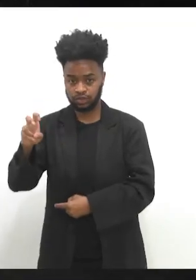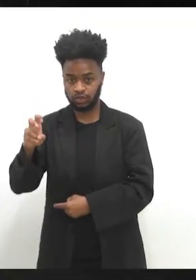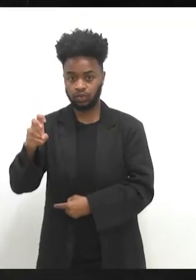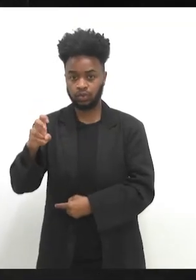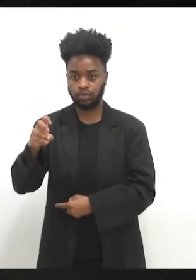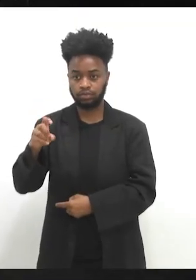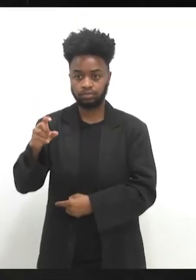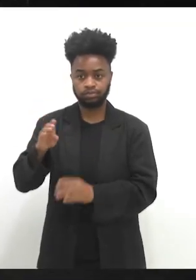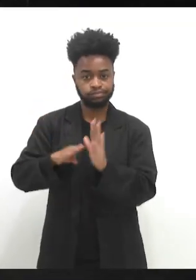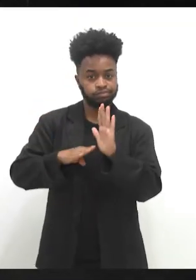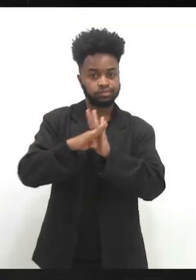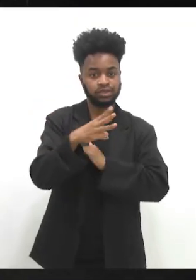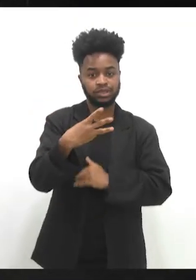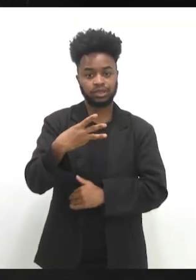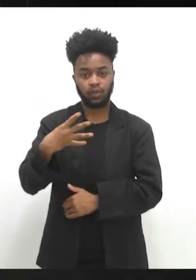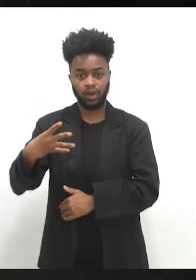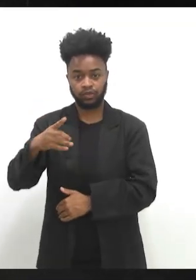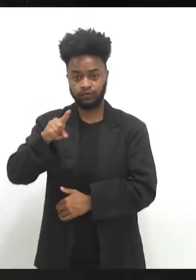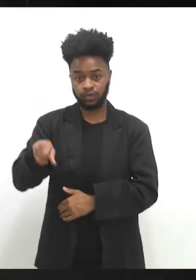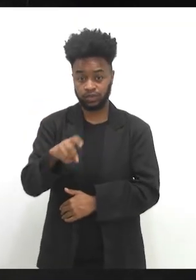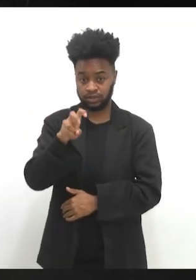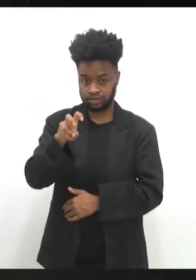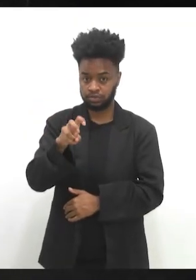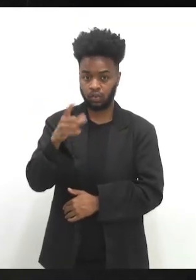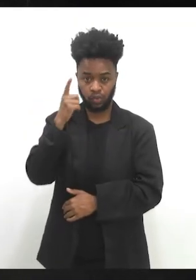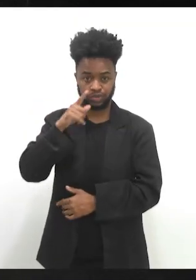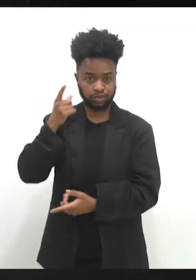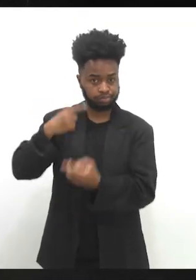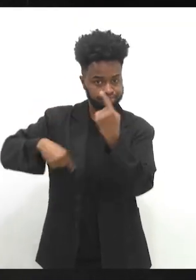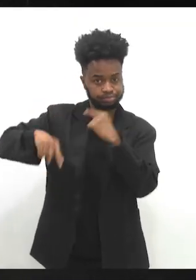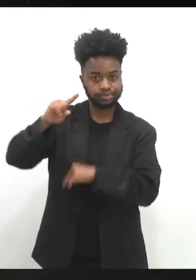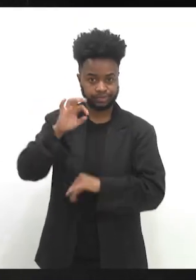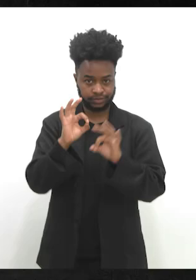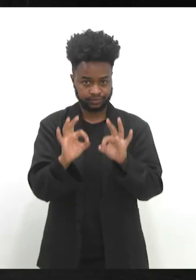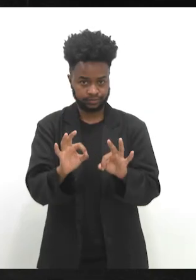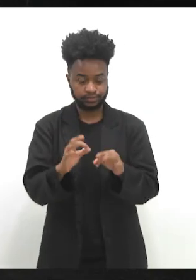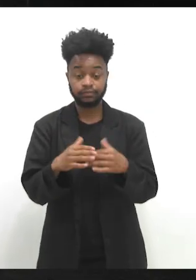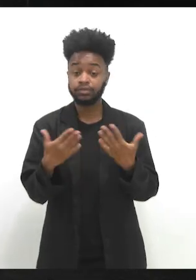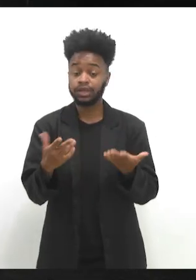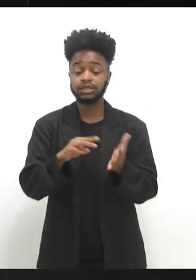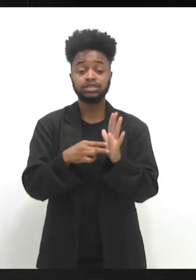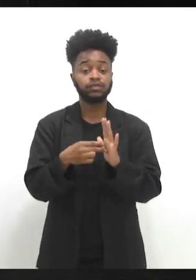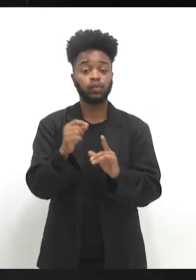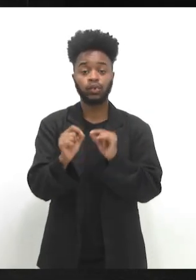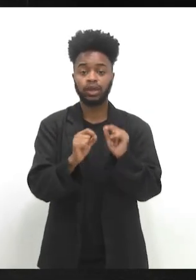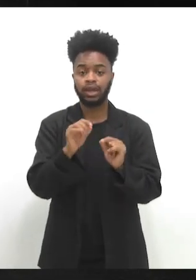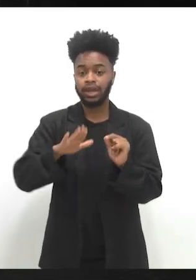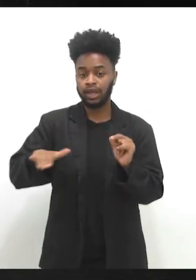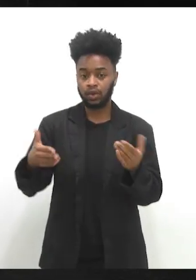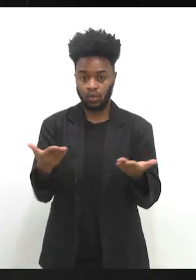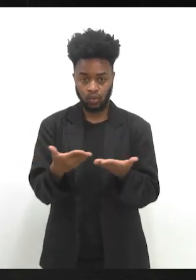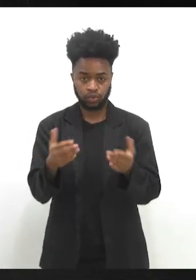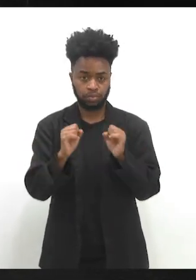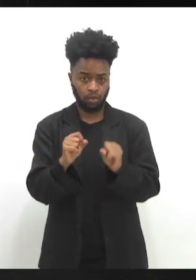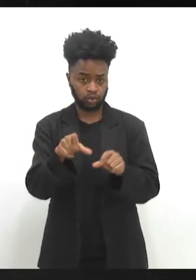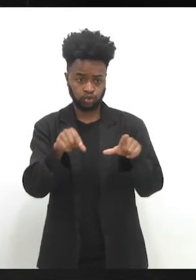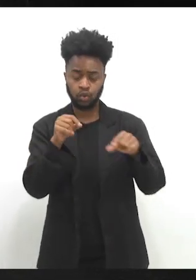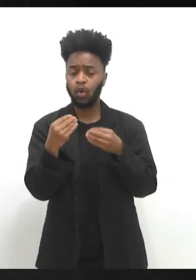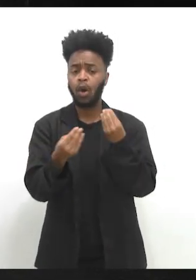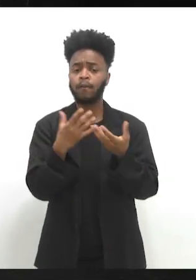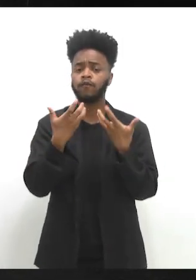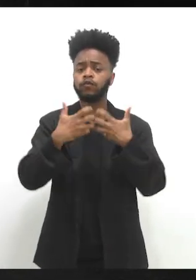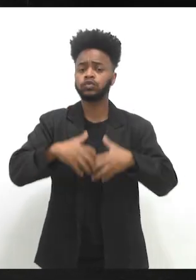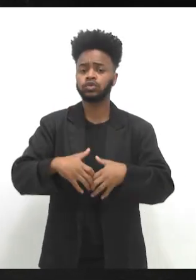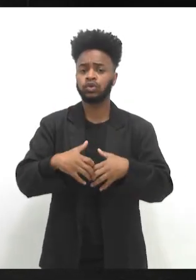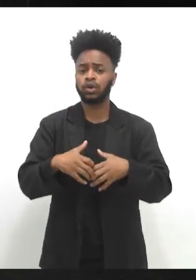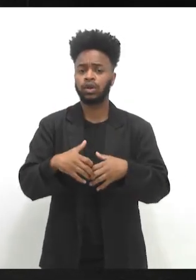para cá, foi para 34,5%. Olha que avanço, né? Sim. Então, isso quer dizer que a criança hoje pode escolher.